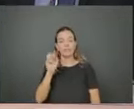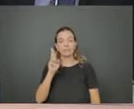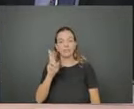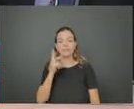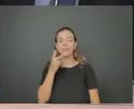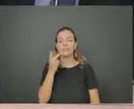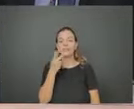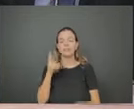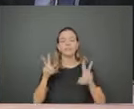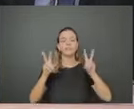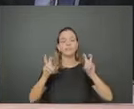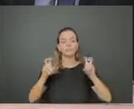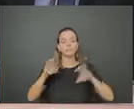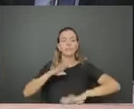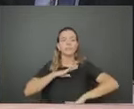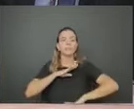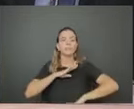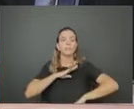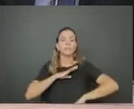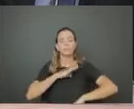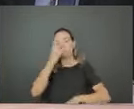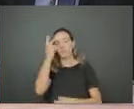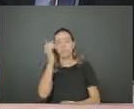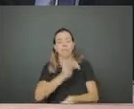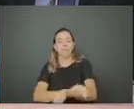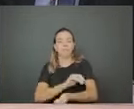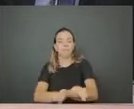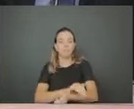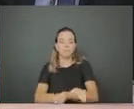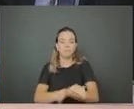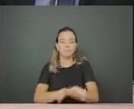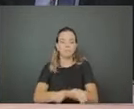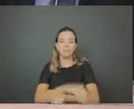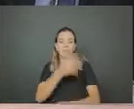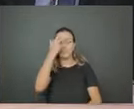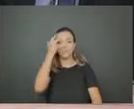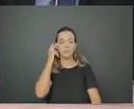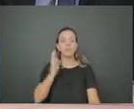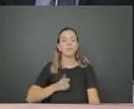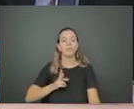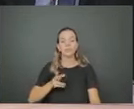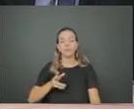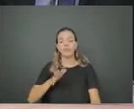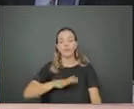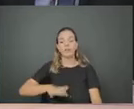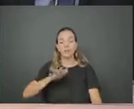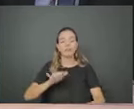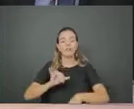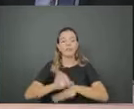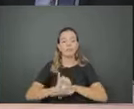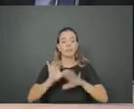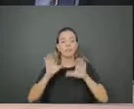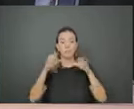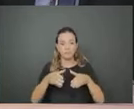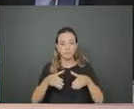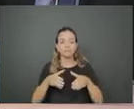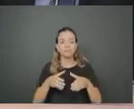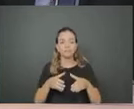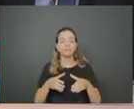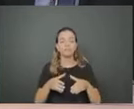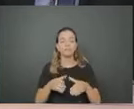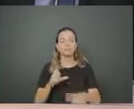da situação dos viciados, né, que permanecem na área central, né, na área central, e nós temos também ali no